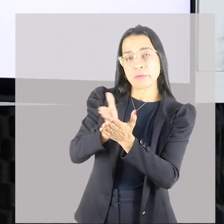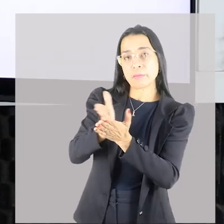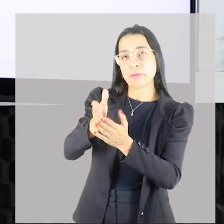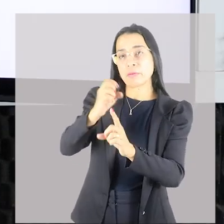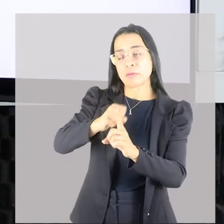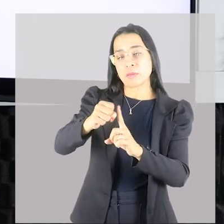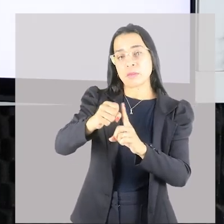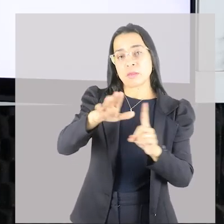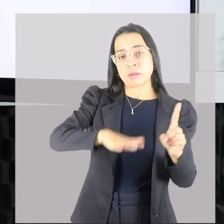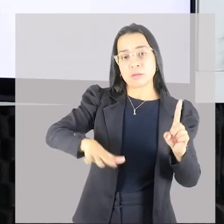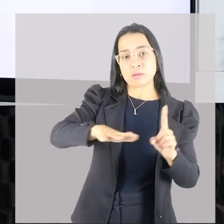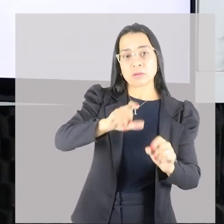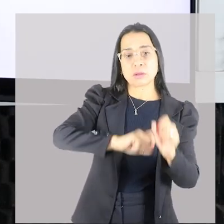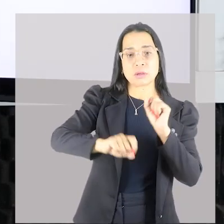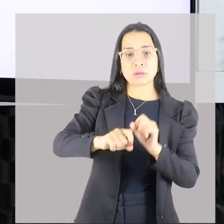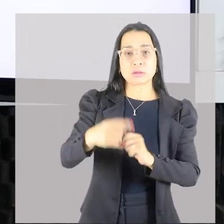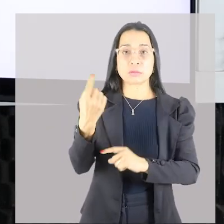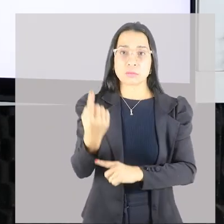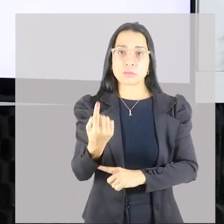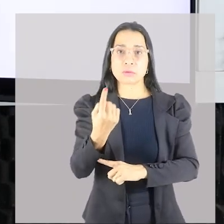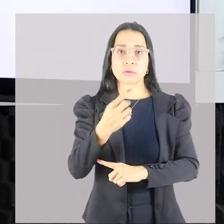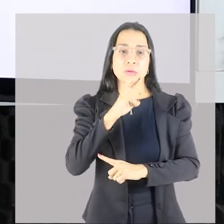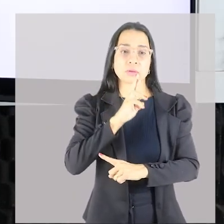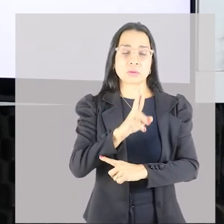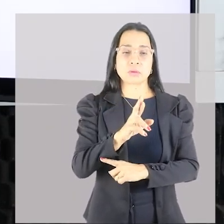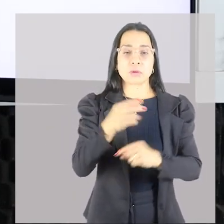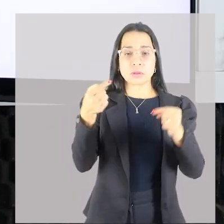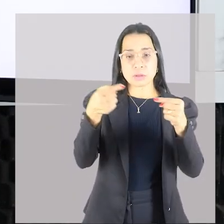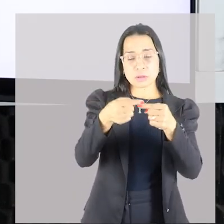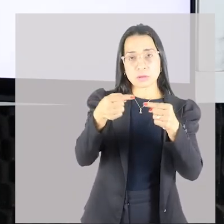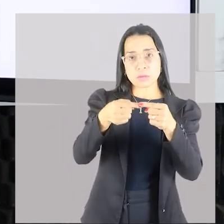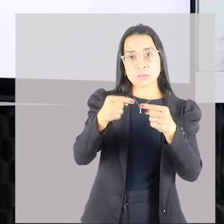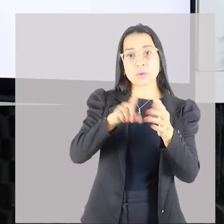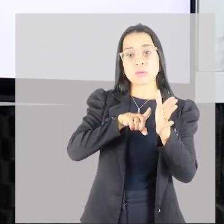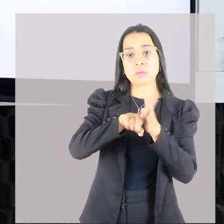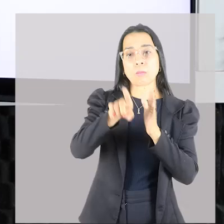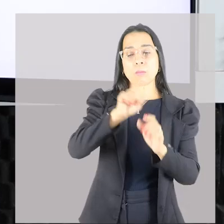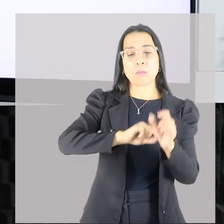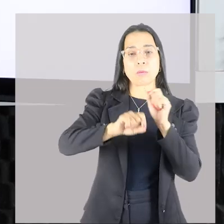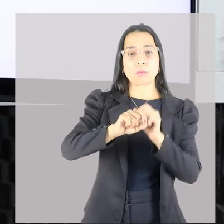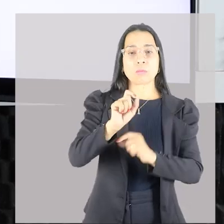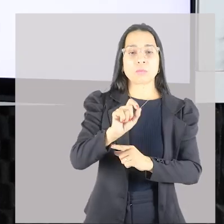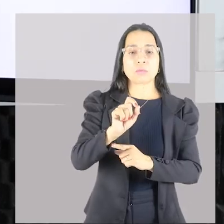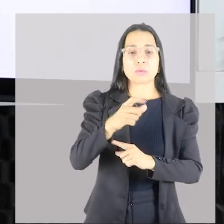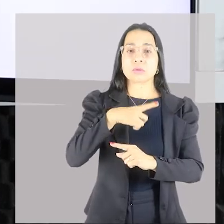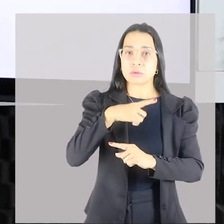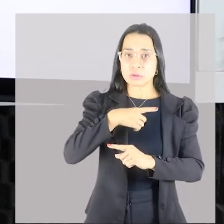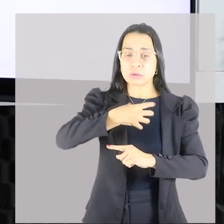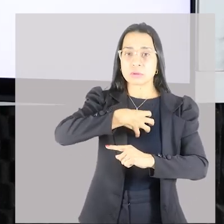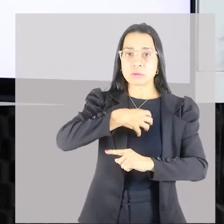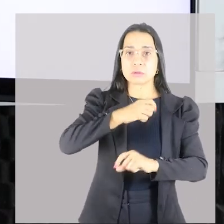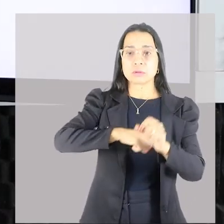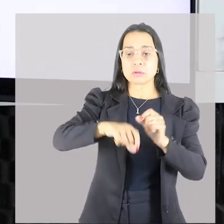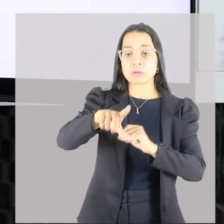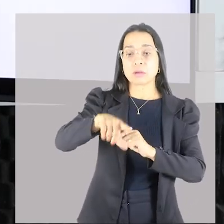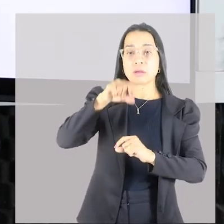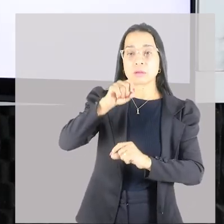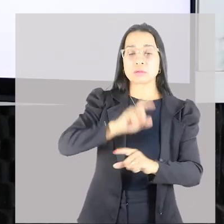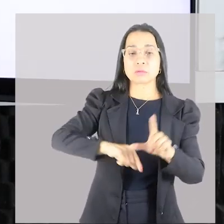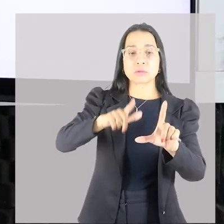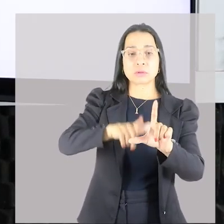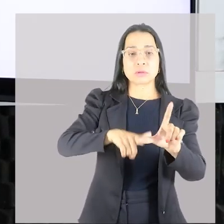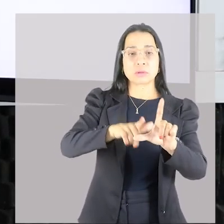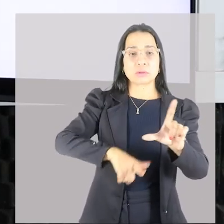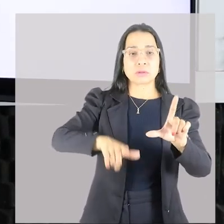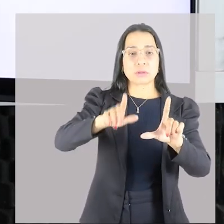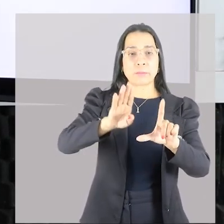Então aqui a única alternativa que de fato contempla o que foi perguntado e que faz sentido a gente marcar vai ser a letra